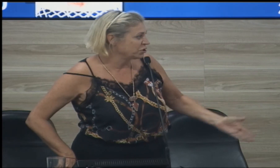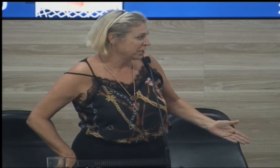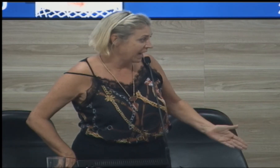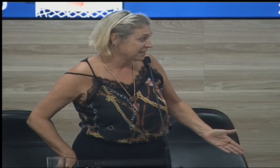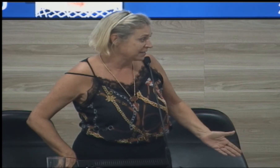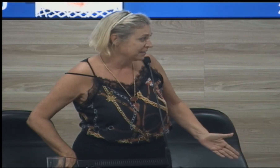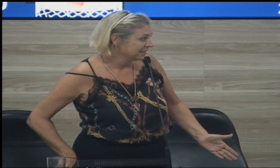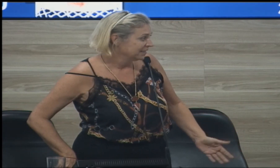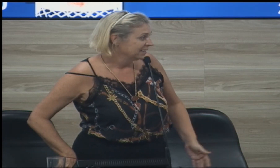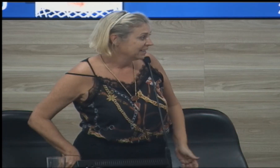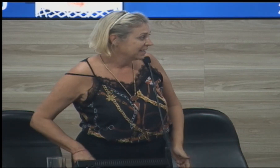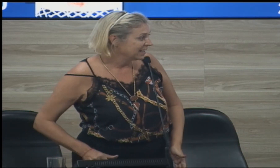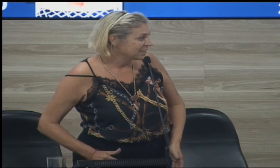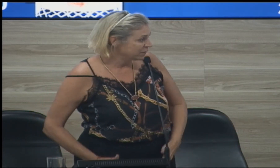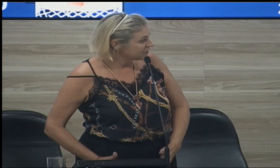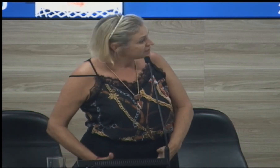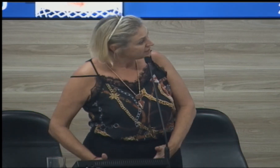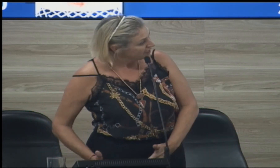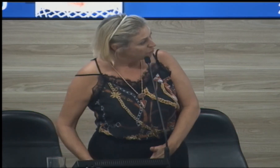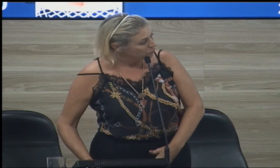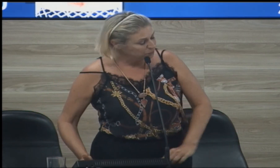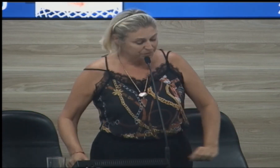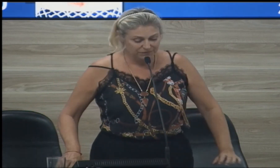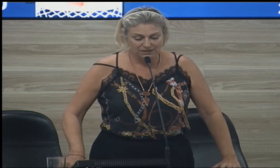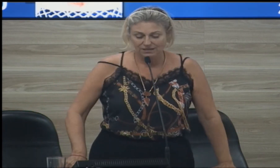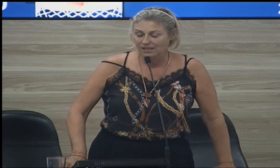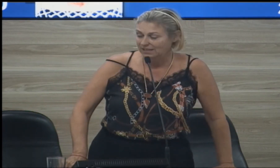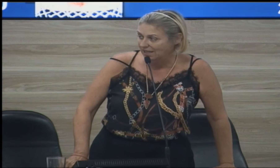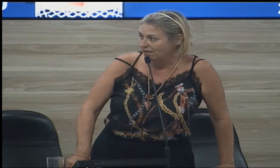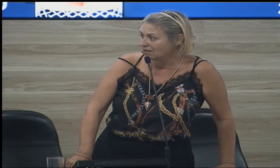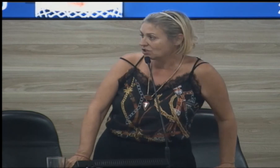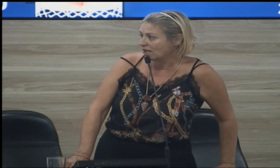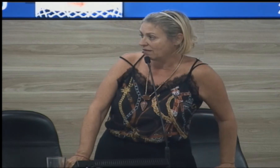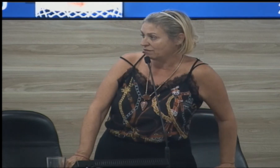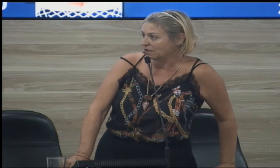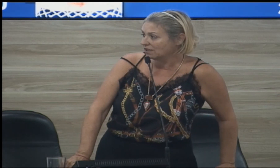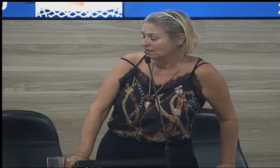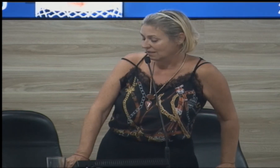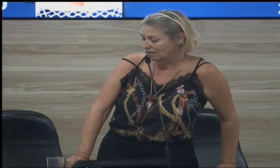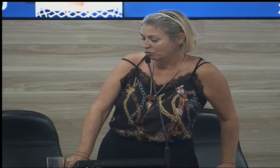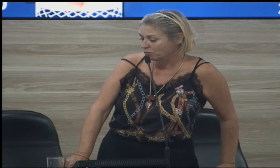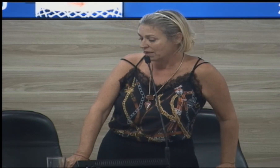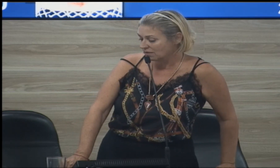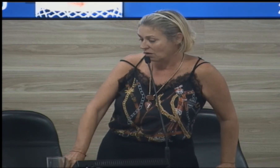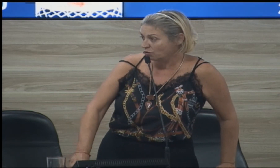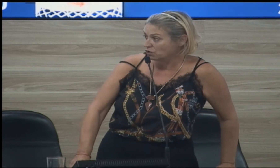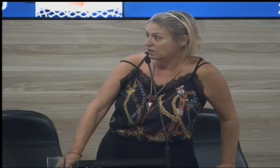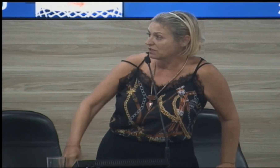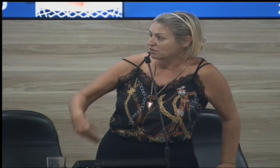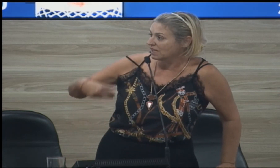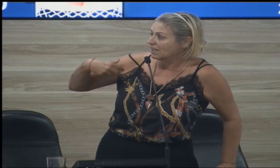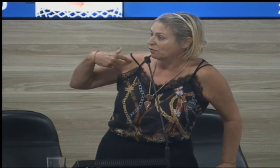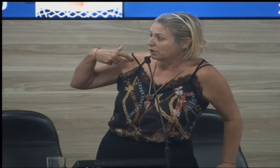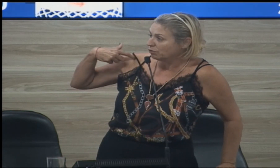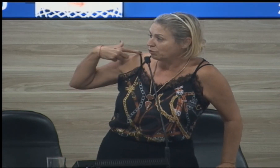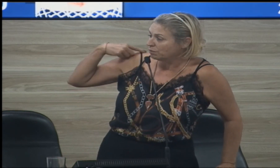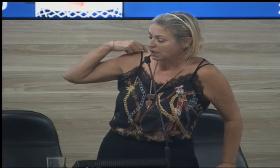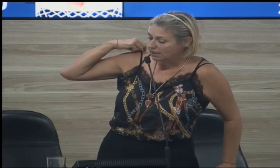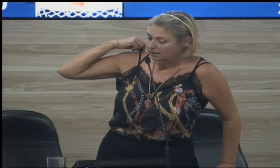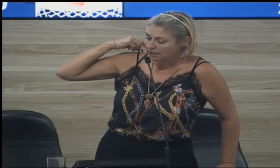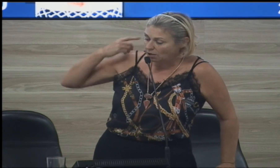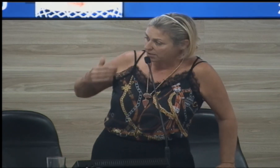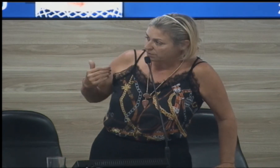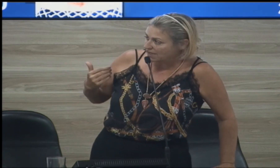pastor cheio de graça, que às vezes eu até já vi alguns vídeos dele no